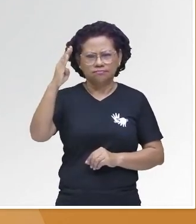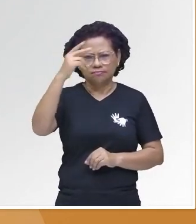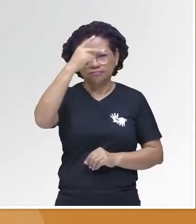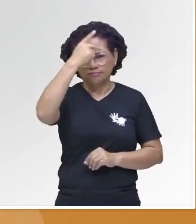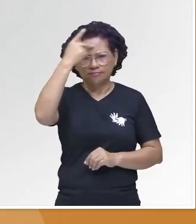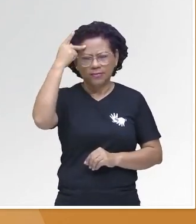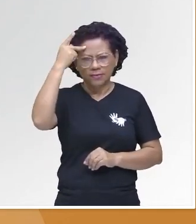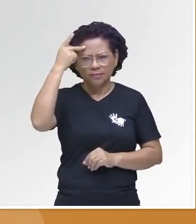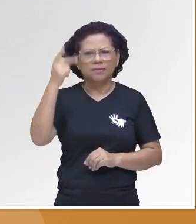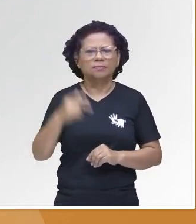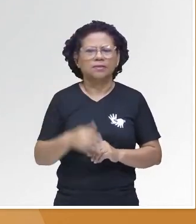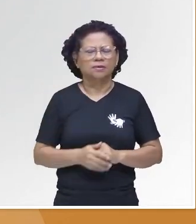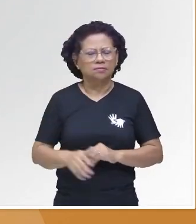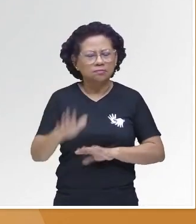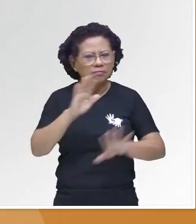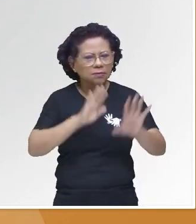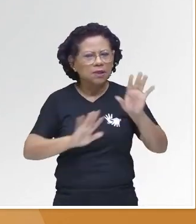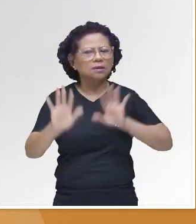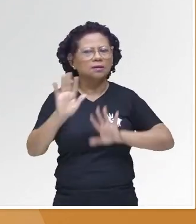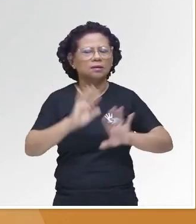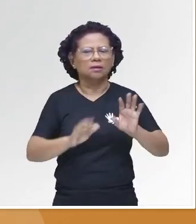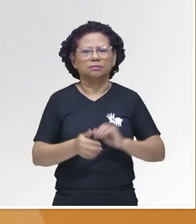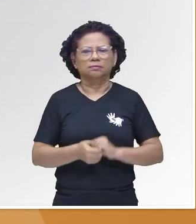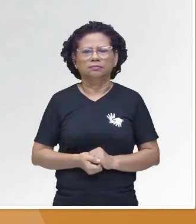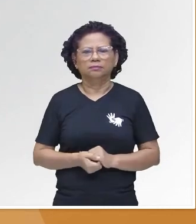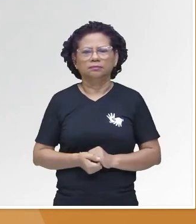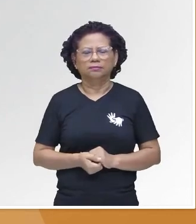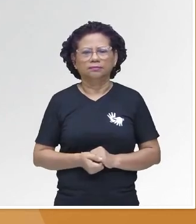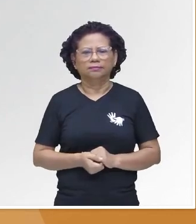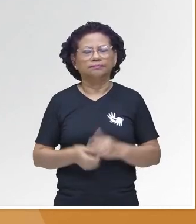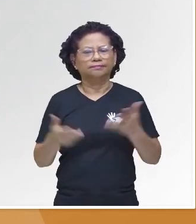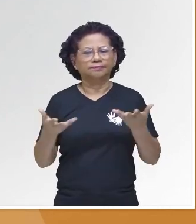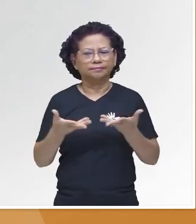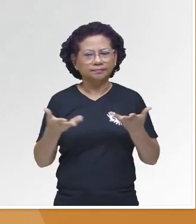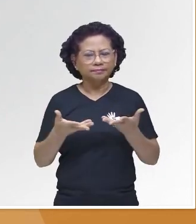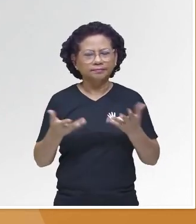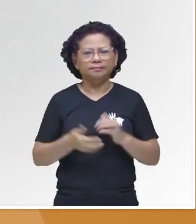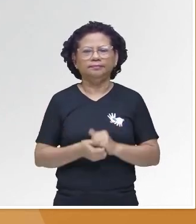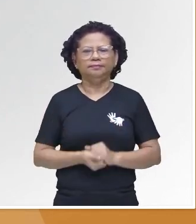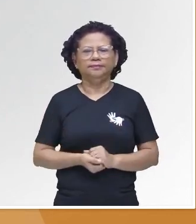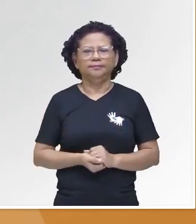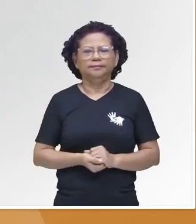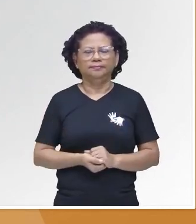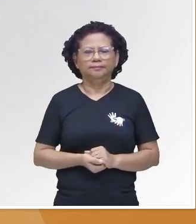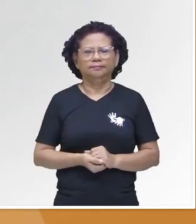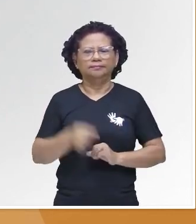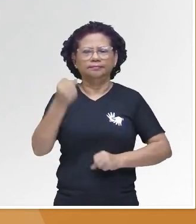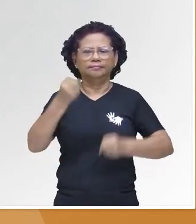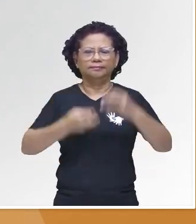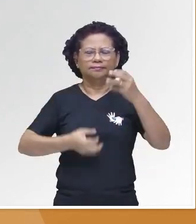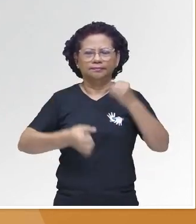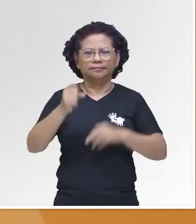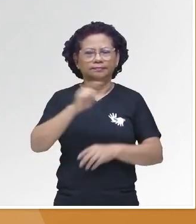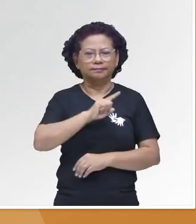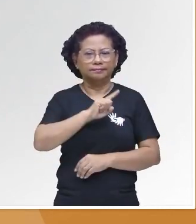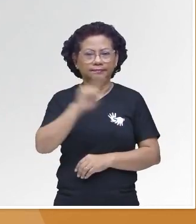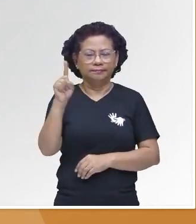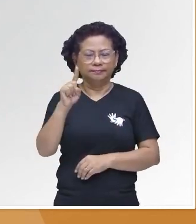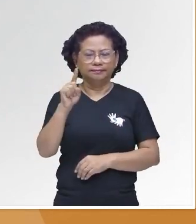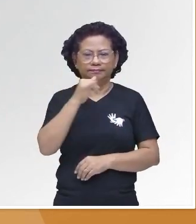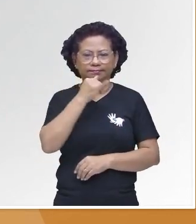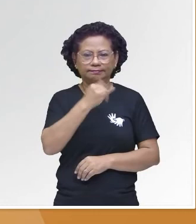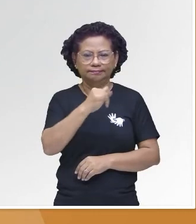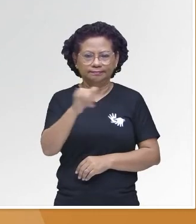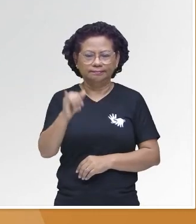desastrosos, ok? Gente, saindo um pouco agora, né, de falar das fontes não renováveis, nós